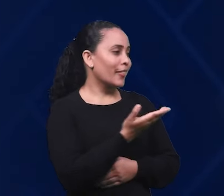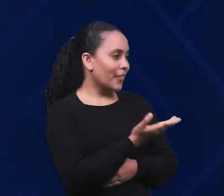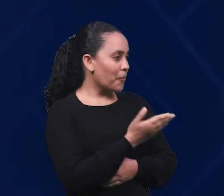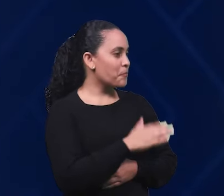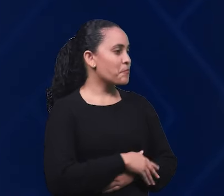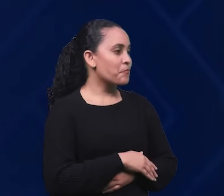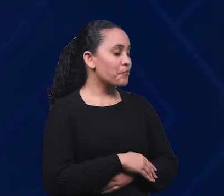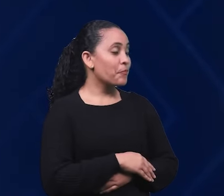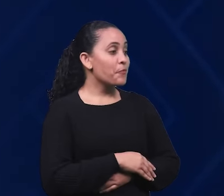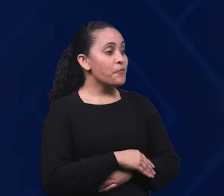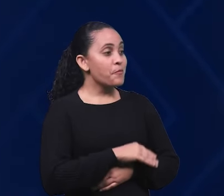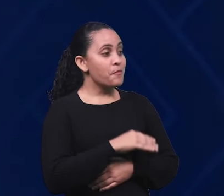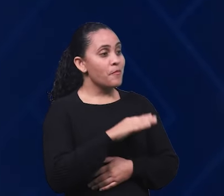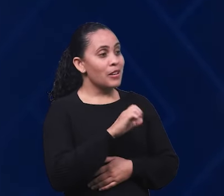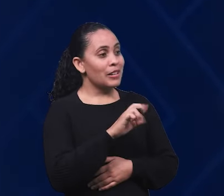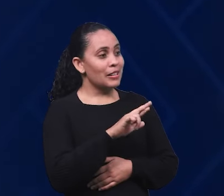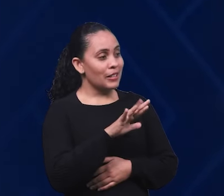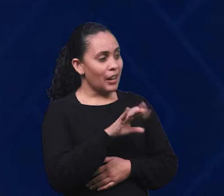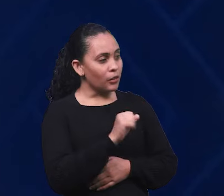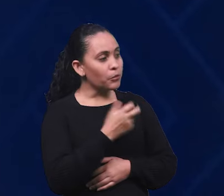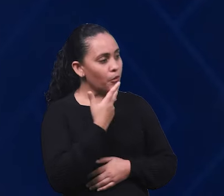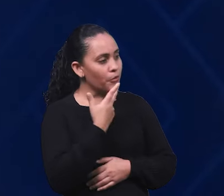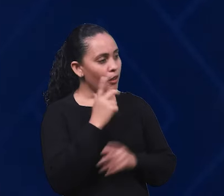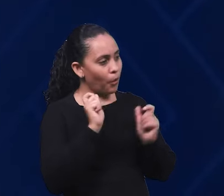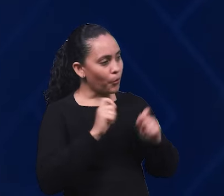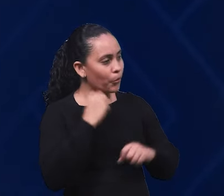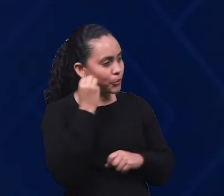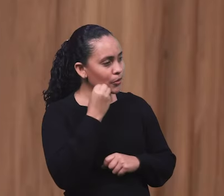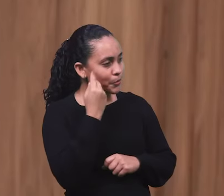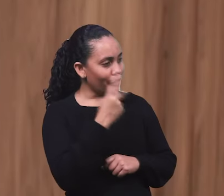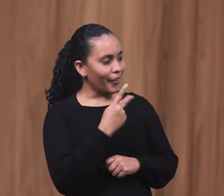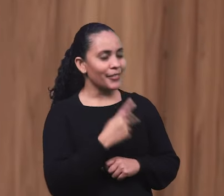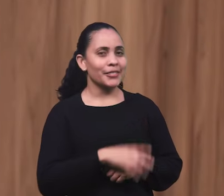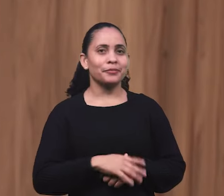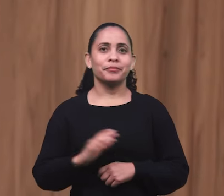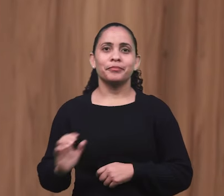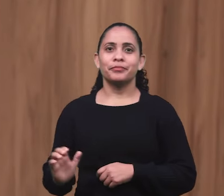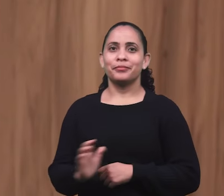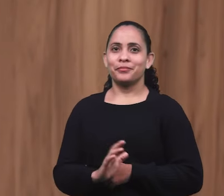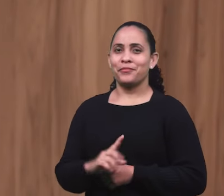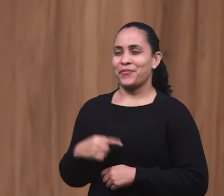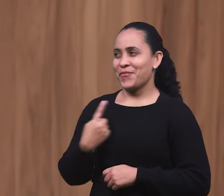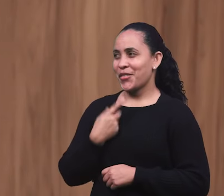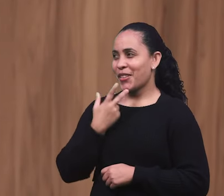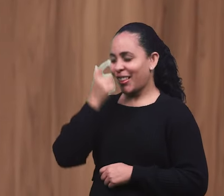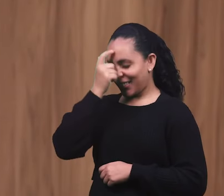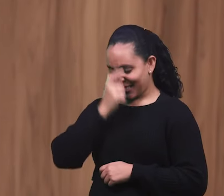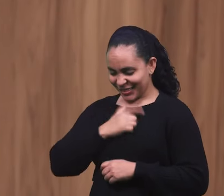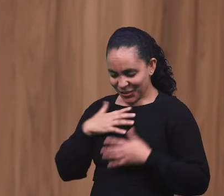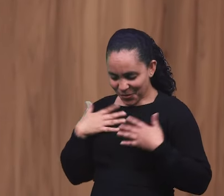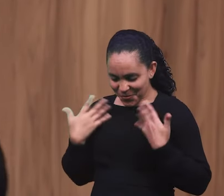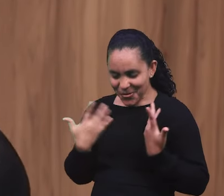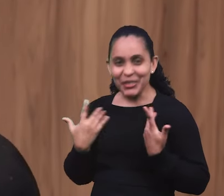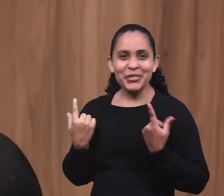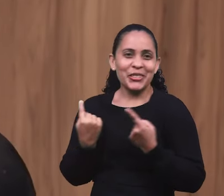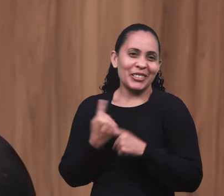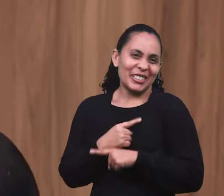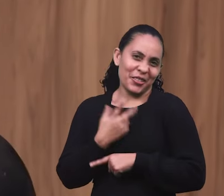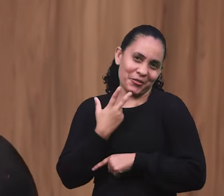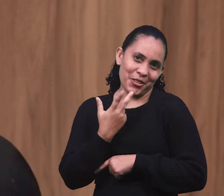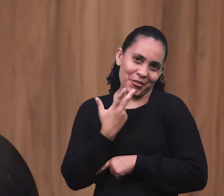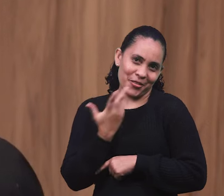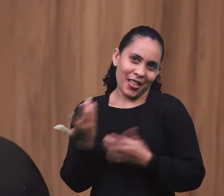bem-vindo. Fala um pouco dos seus negócios para nós. Obrigado. Falar da gente mesmo é sempre um desafio, né? Olhar no